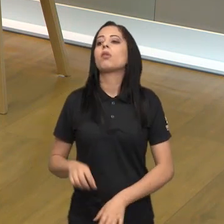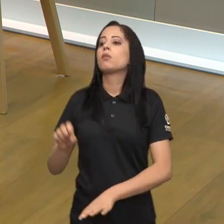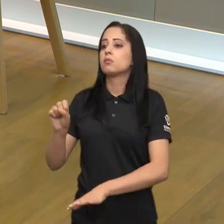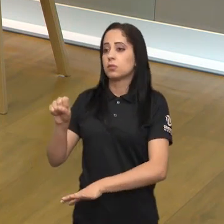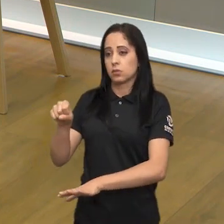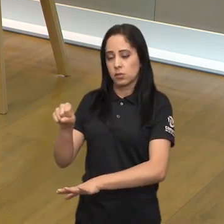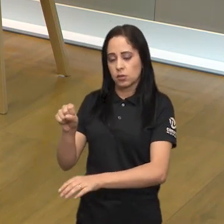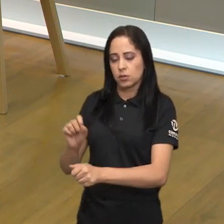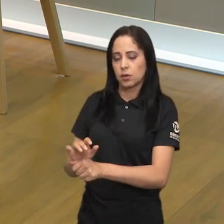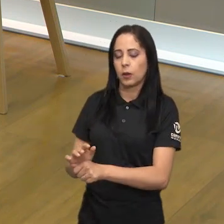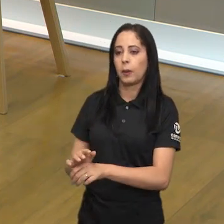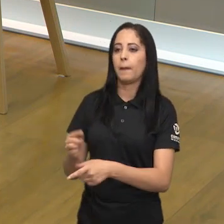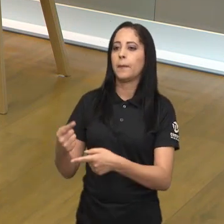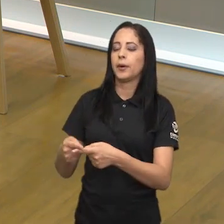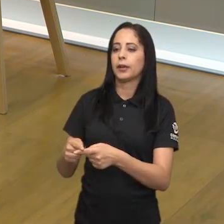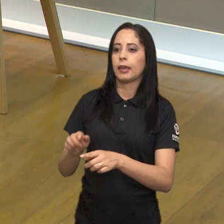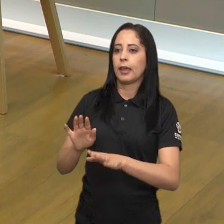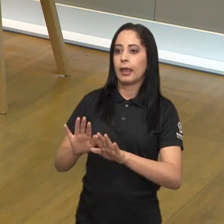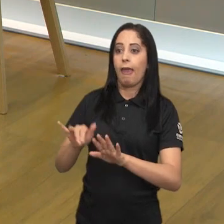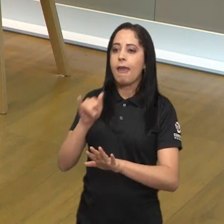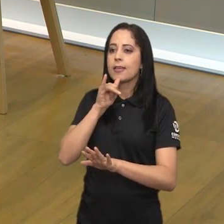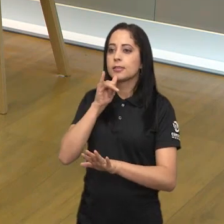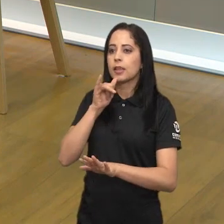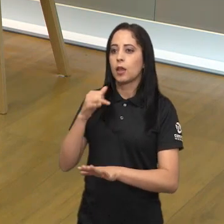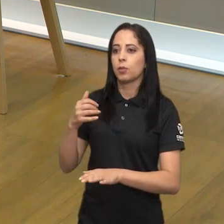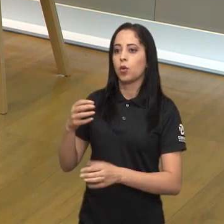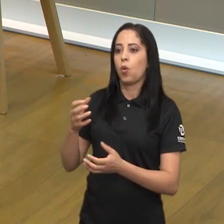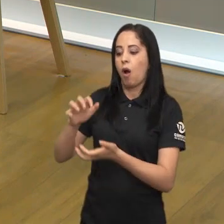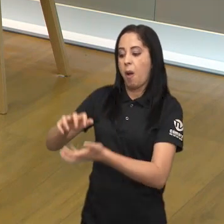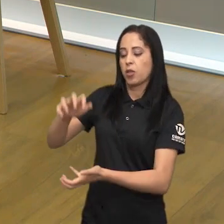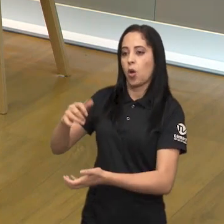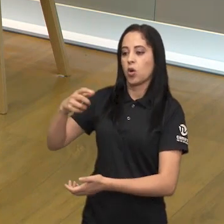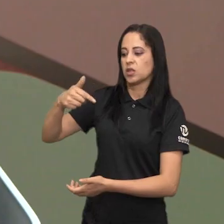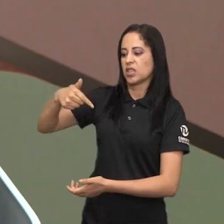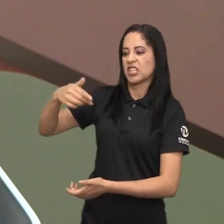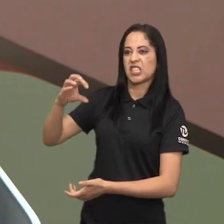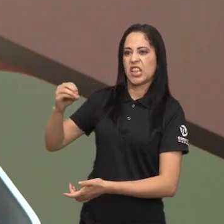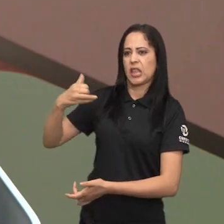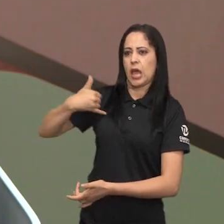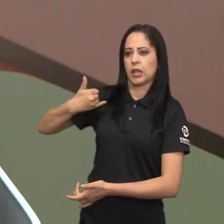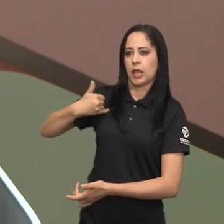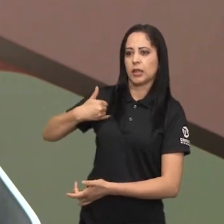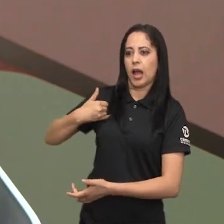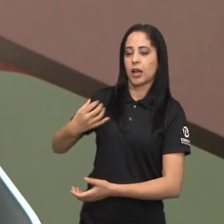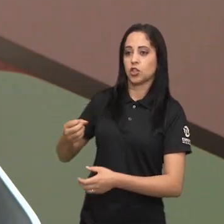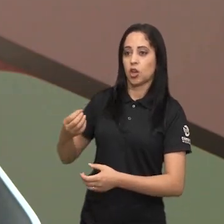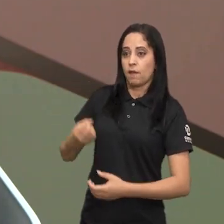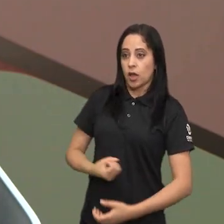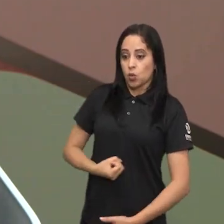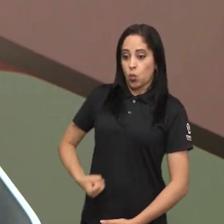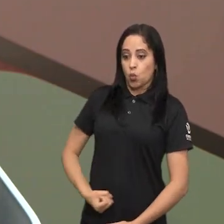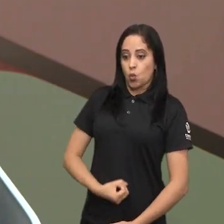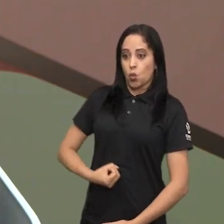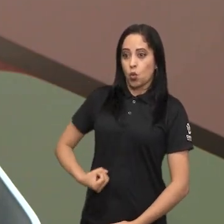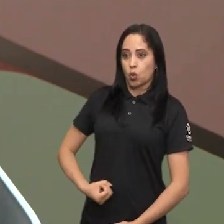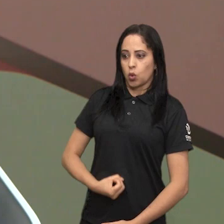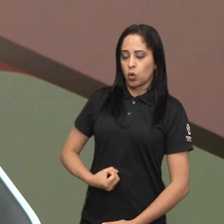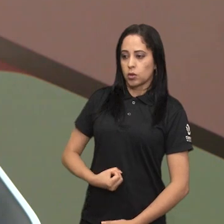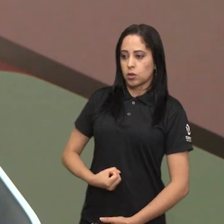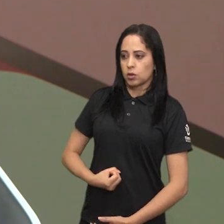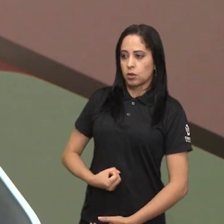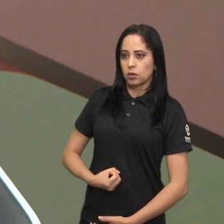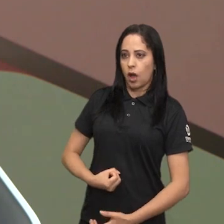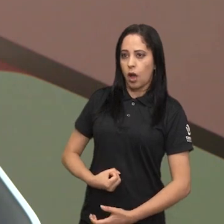mulher que faz ultrassom com seus 70 anos, com 75 anos, que às vezes a ultrassonografista não consegue